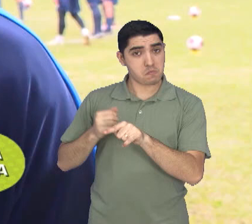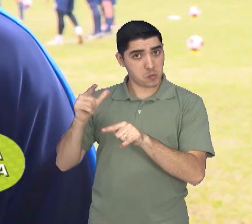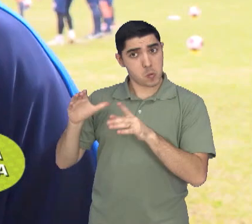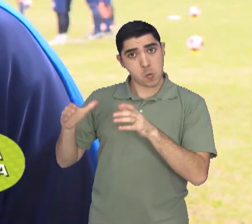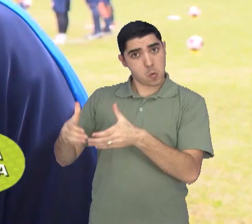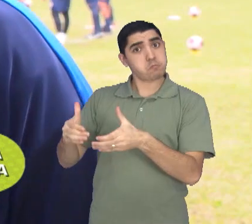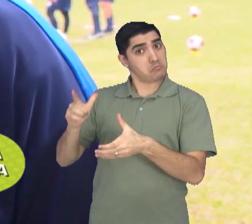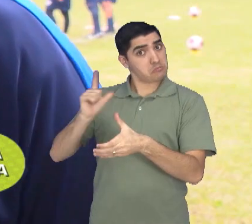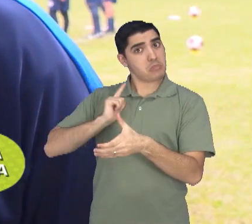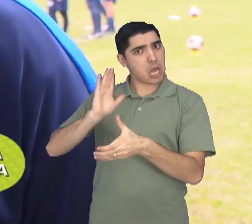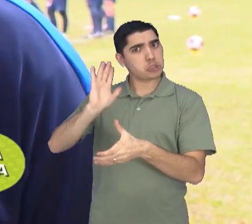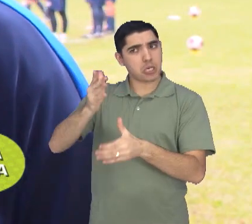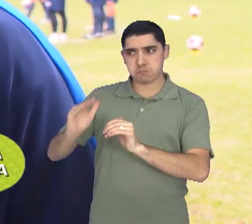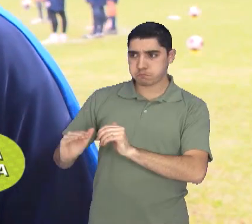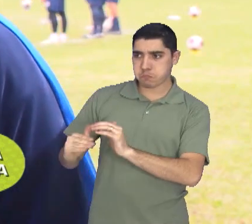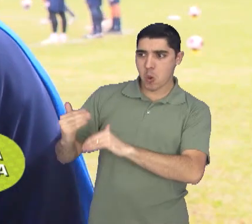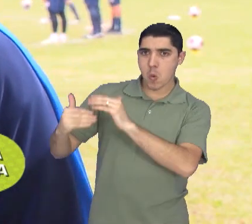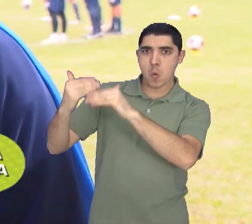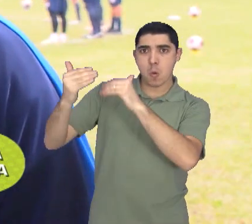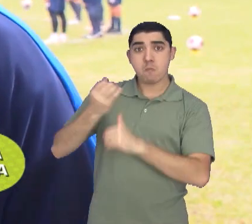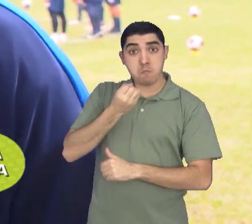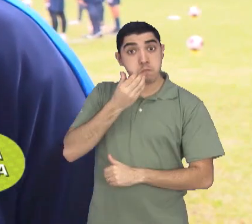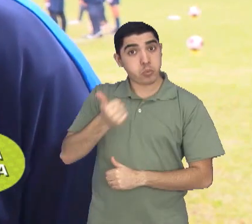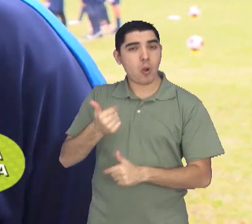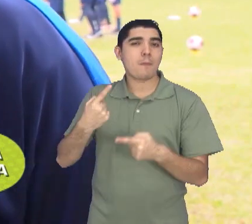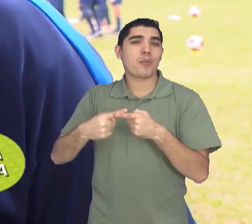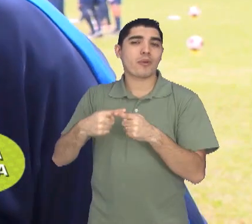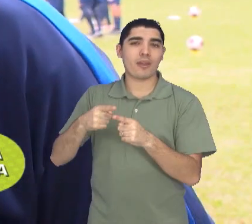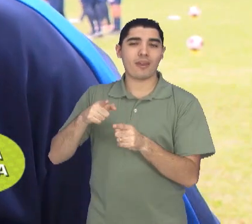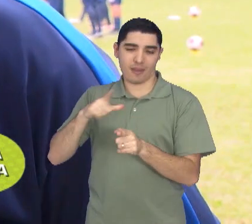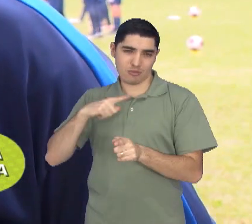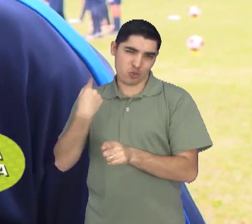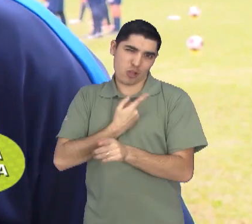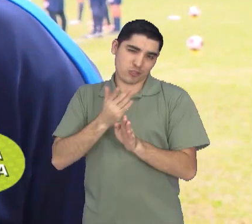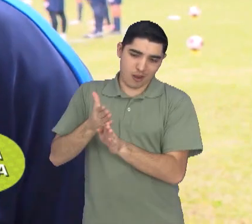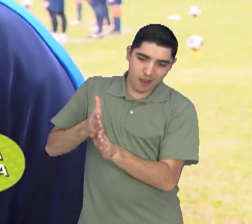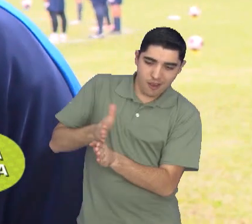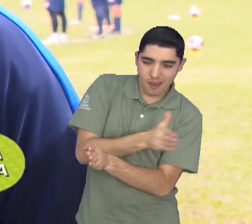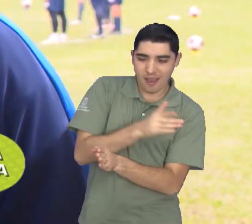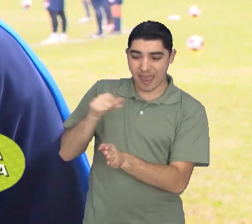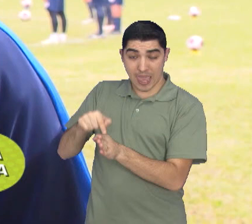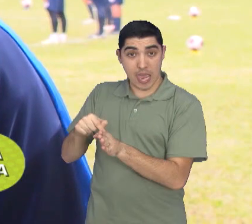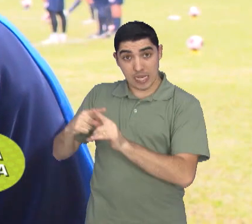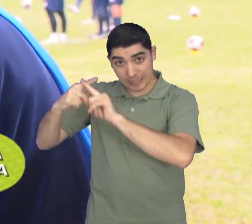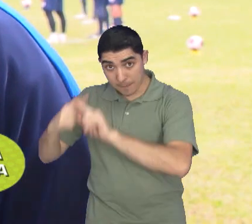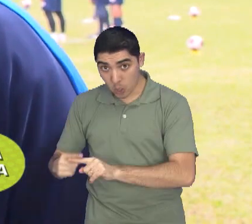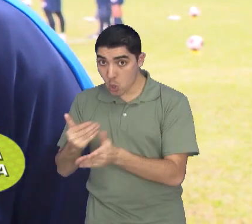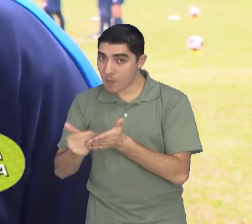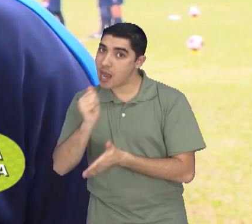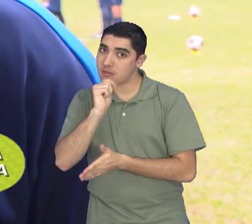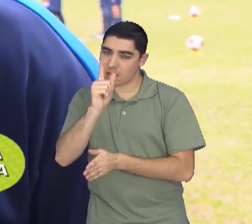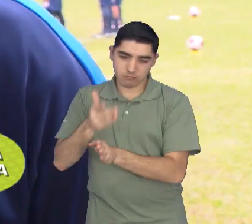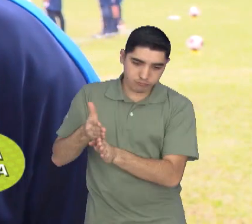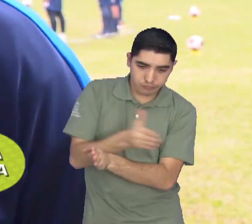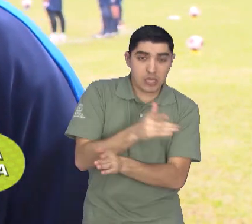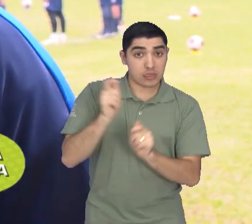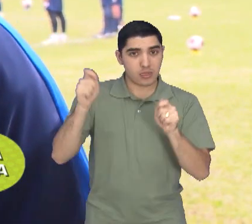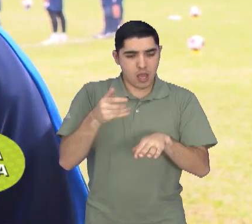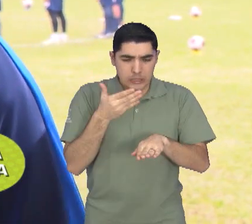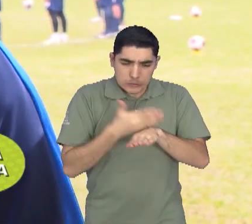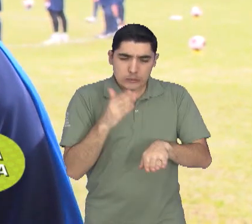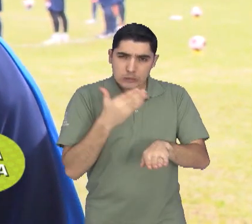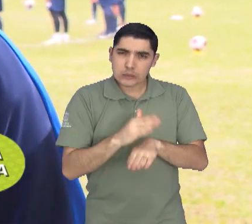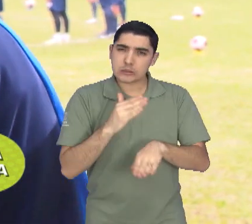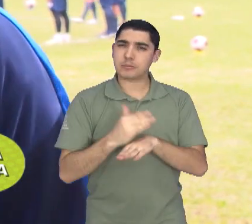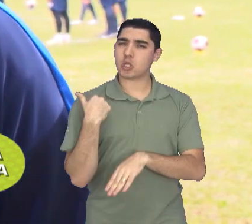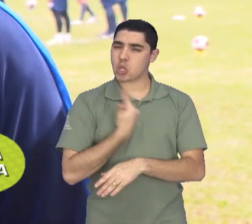nesses treinamentos, nessa fase de pré-temporada. Nós temos aí agora 2 jogos para a gente fazer,